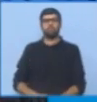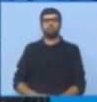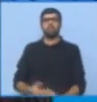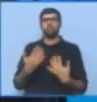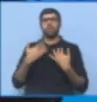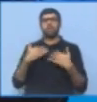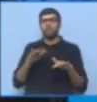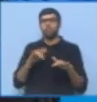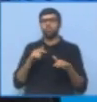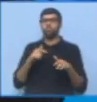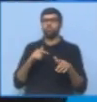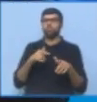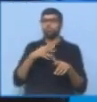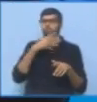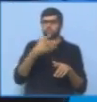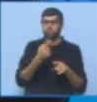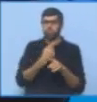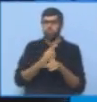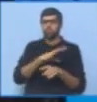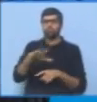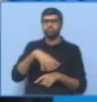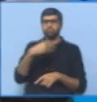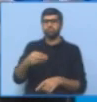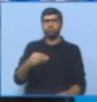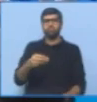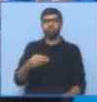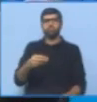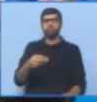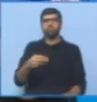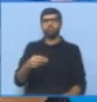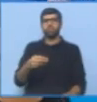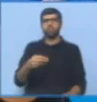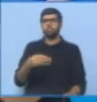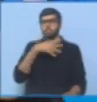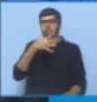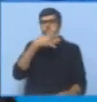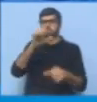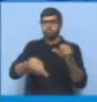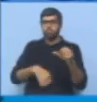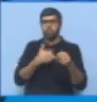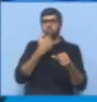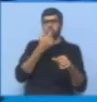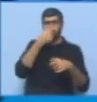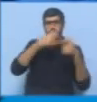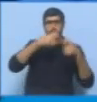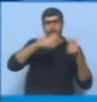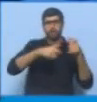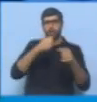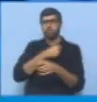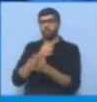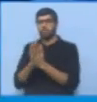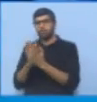mas que lançavam reptos do mundo à humanidade e à Igreja. E então,